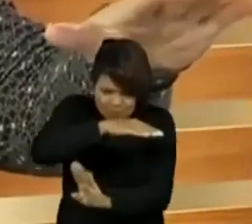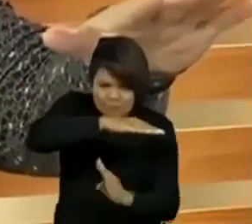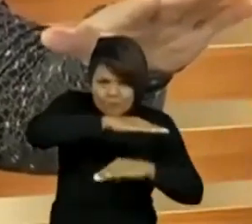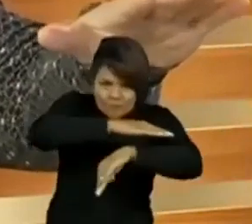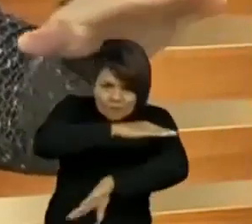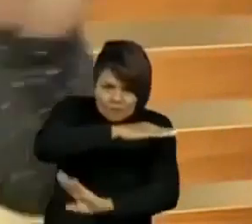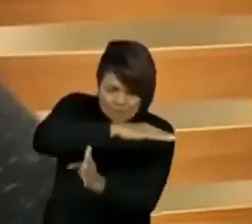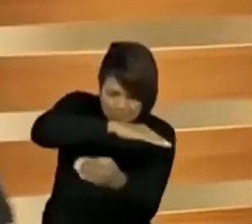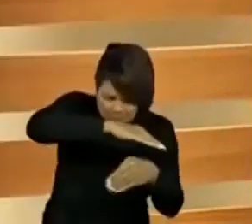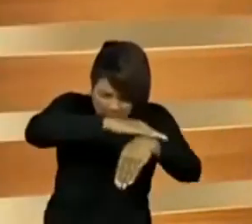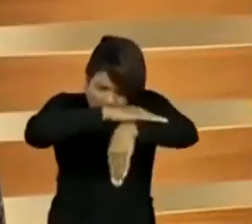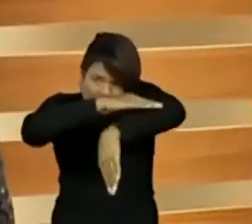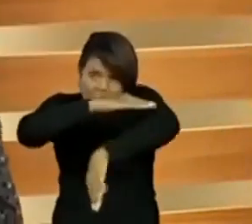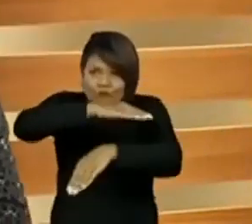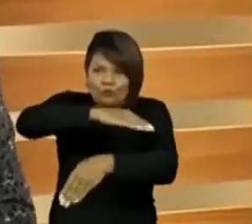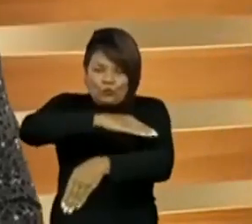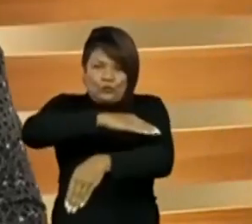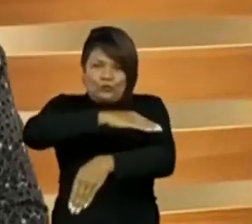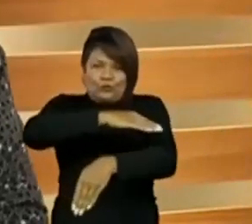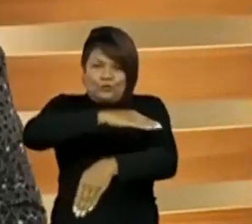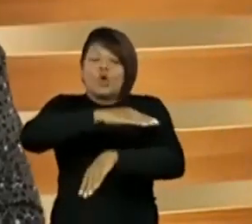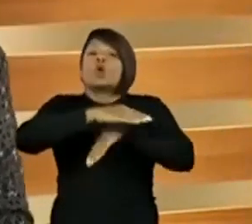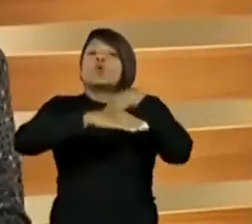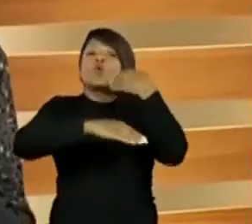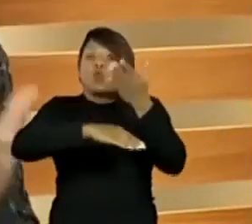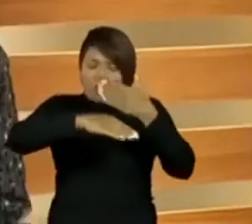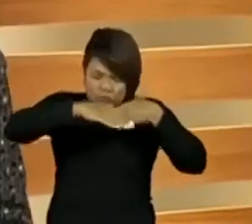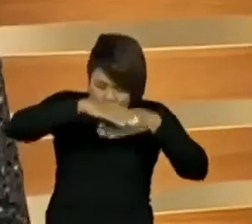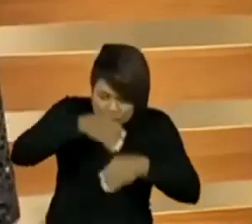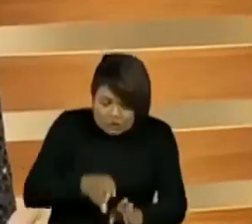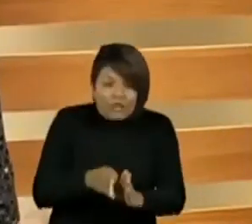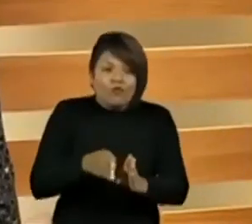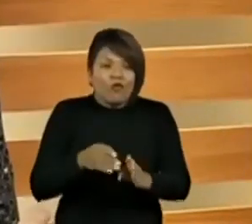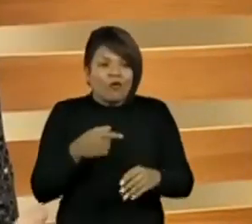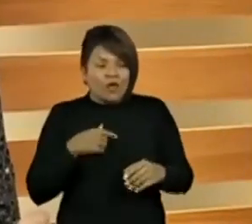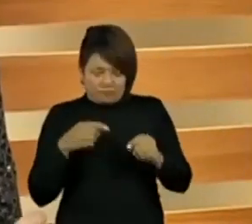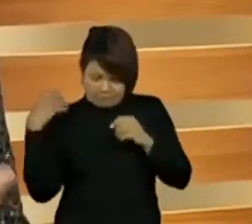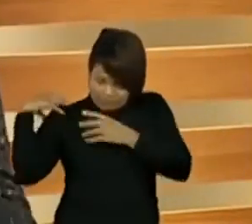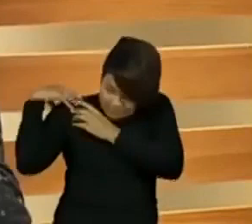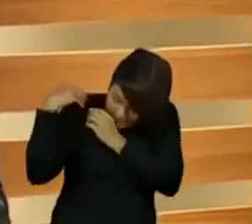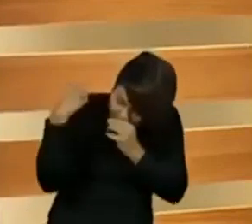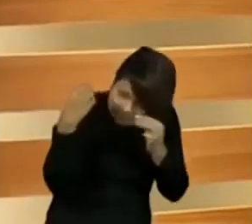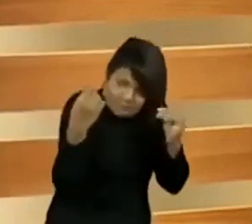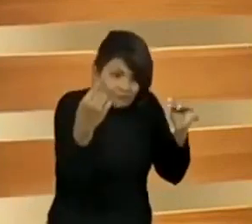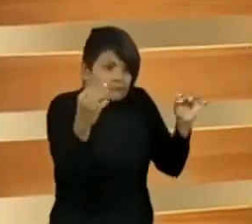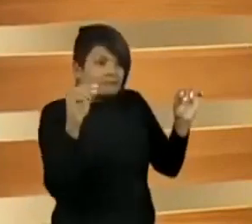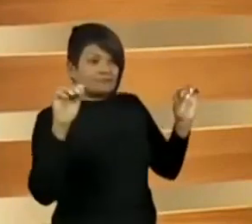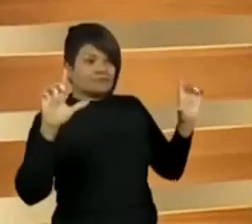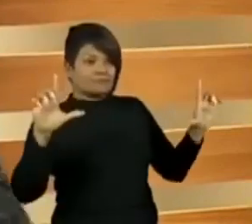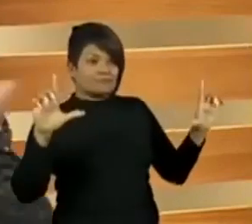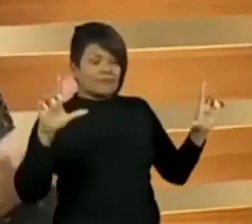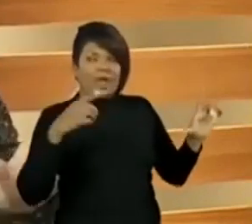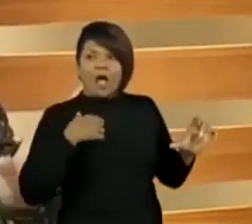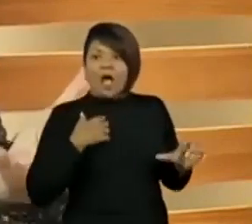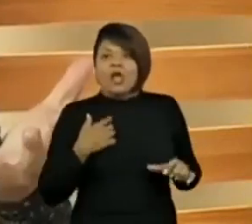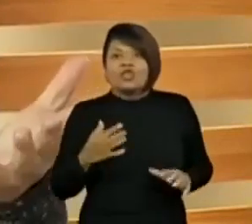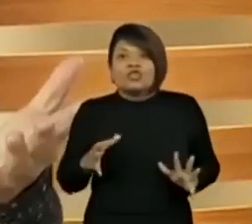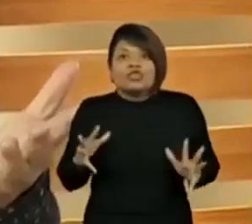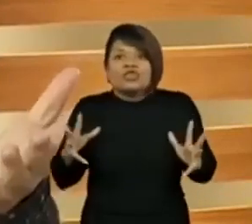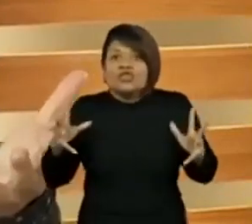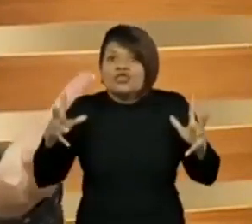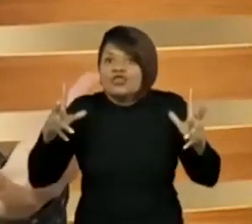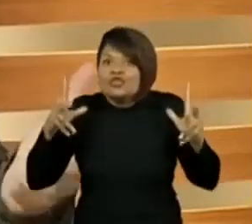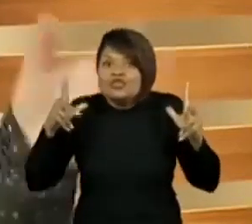águas. Quando ela chegou lá e mostrou o quadro, o povo das águas ficou